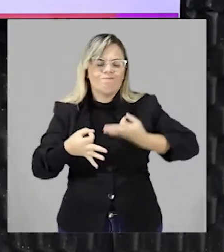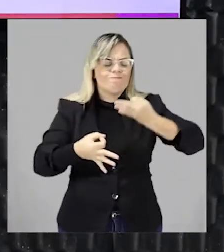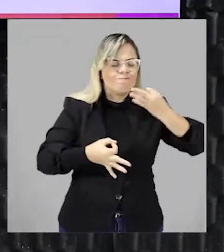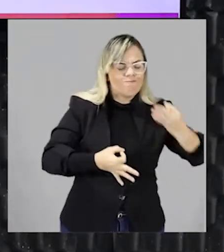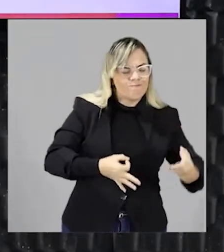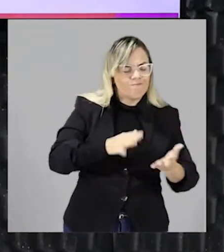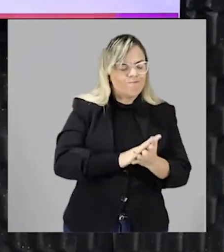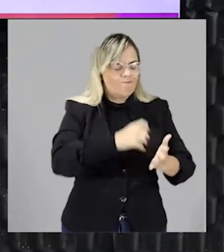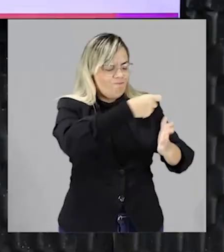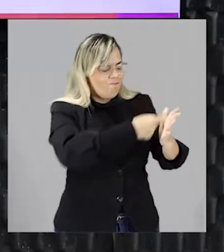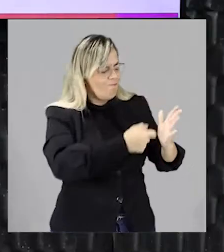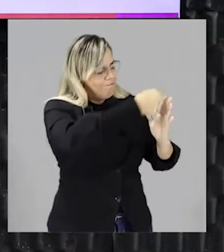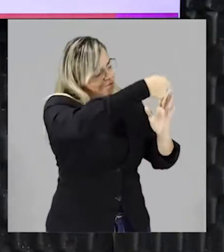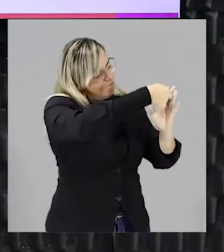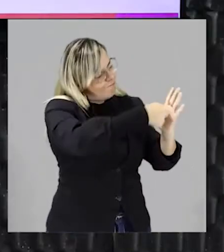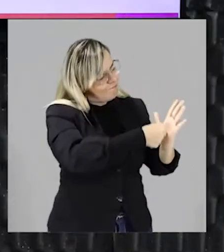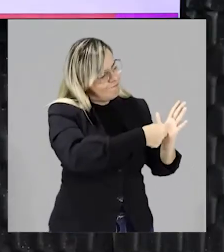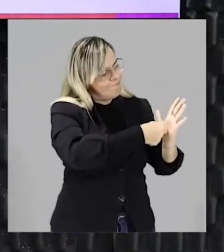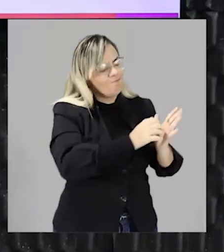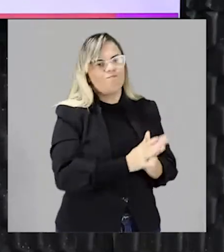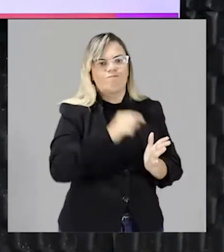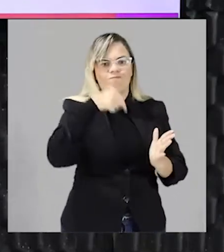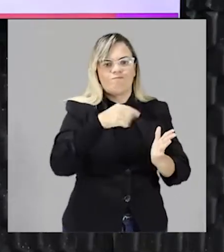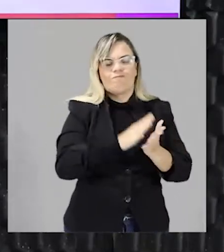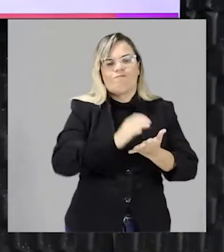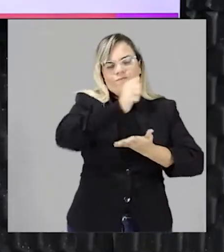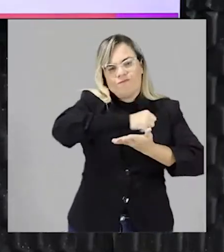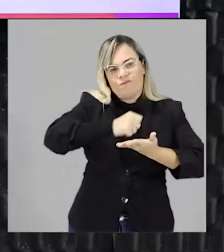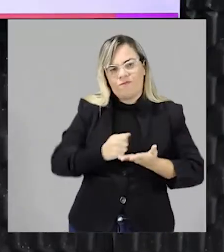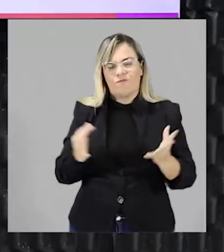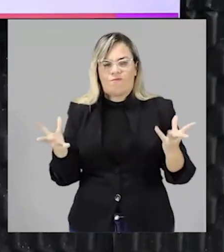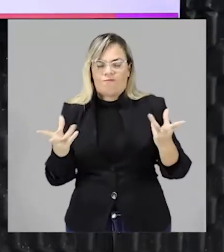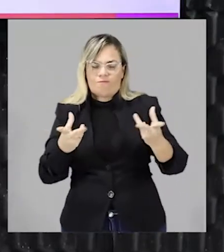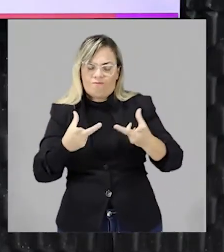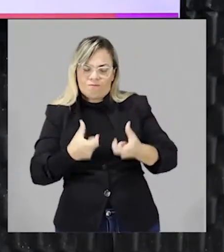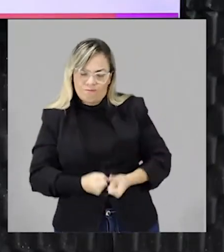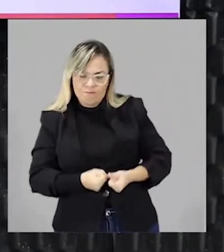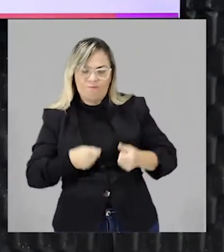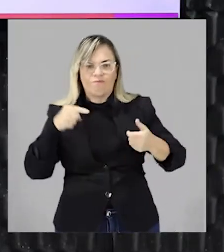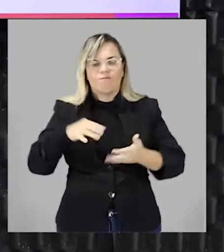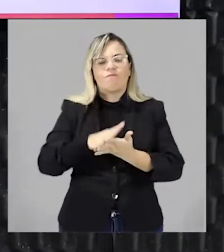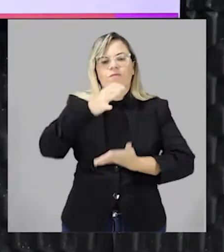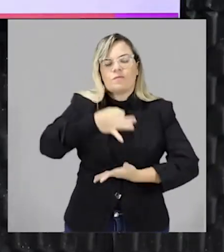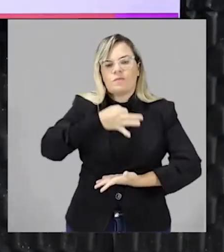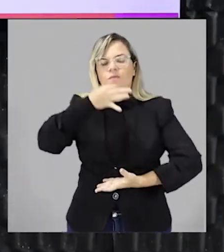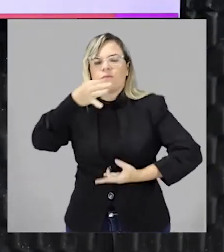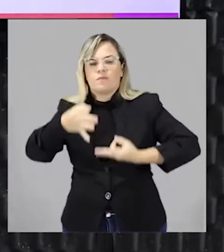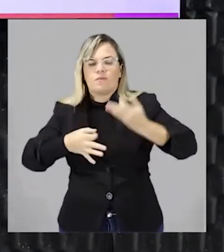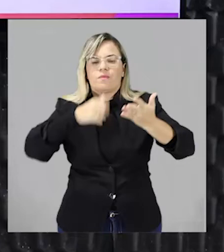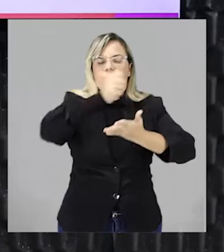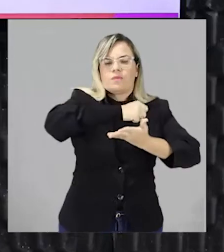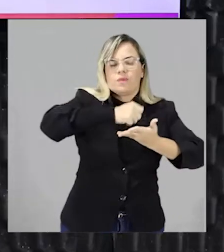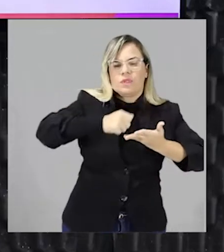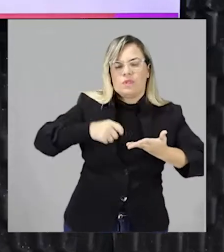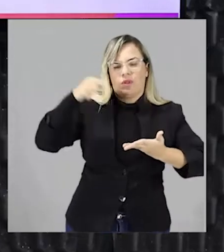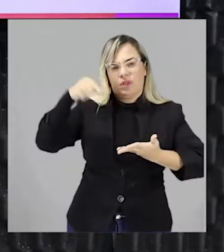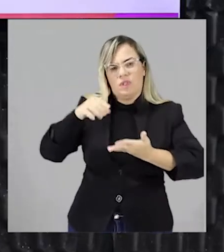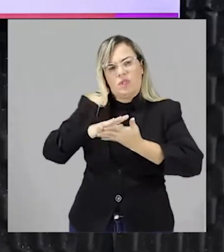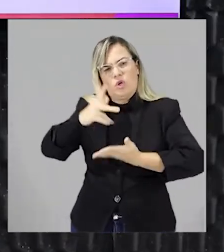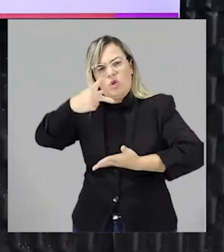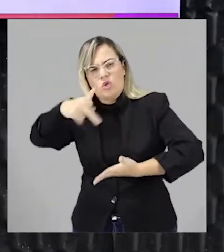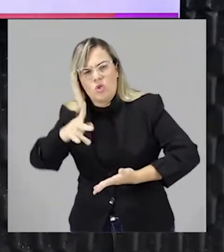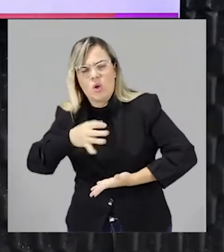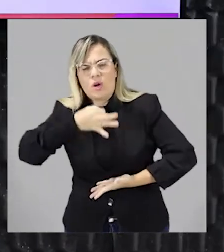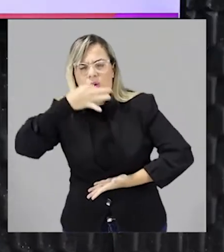texto dissertativo, argumentativo. Então, através de argumentos, você vai colocar qual é o seu ponto de